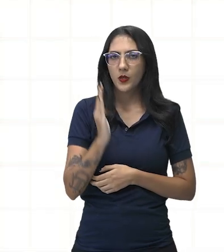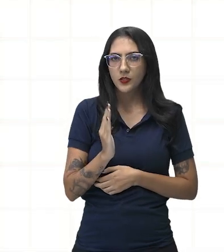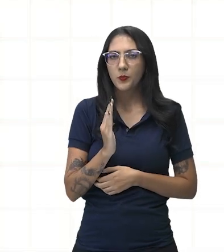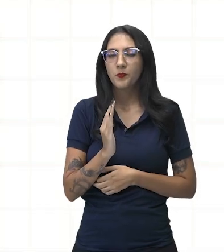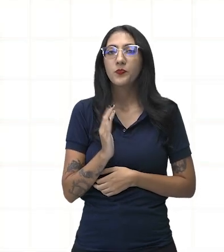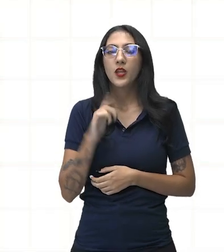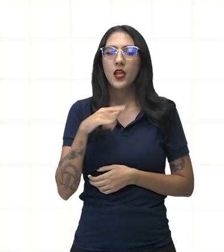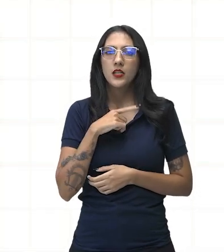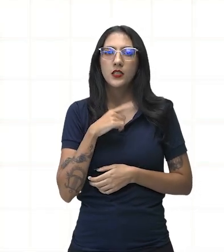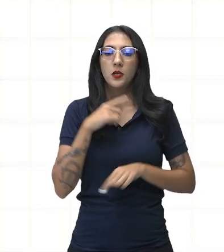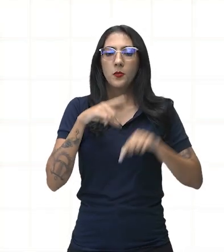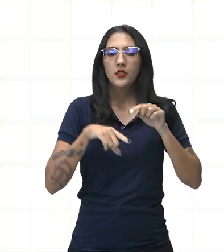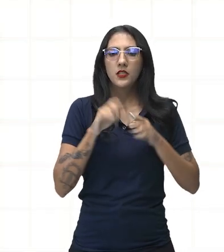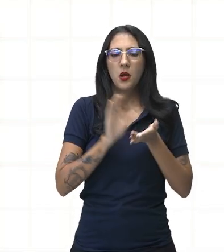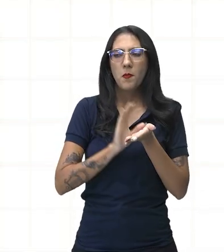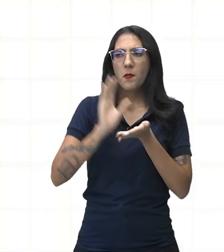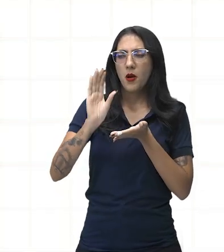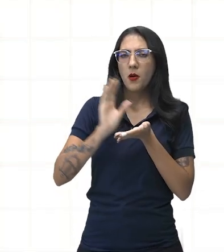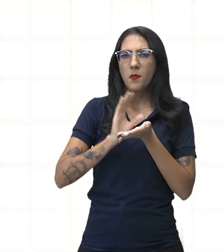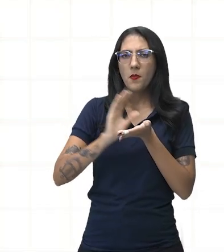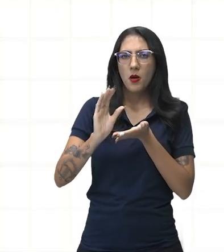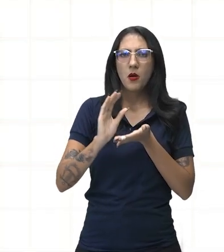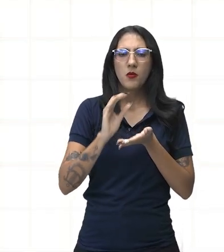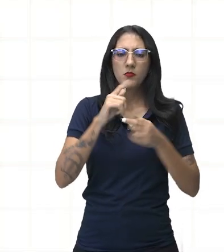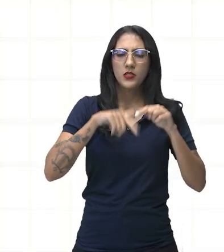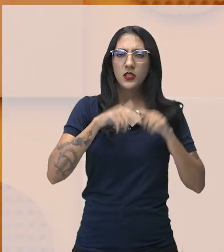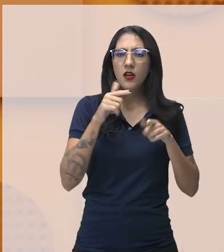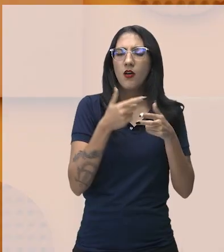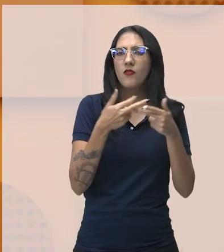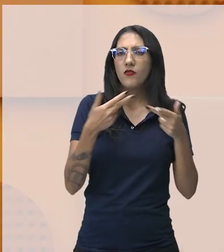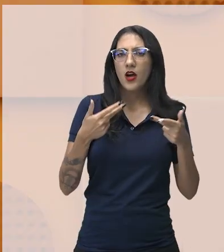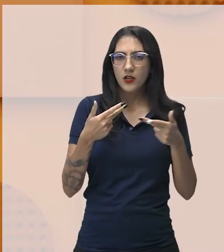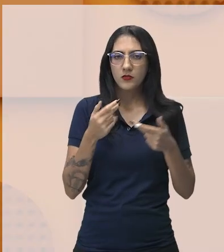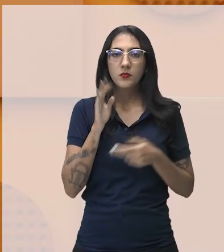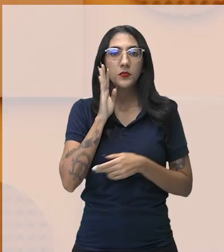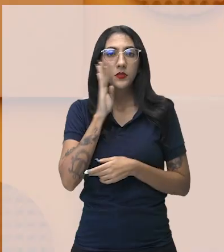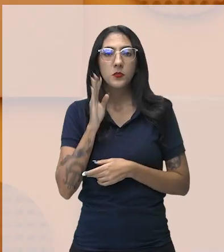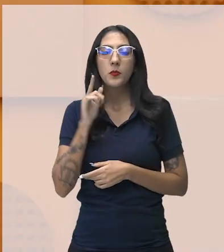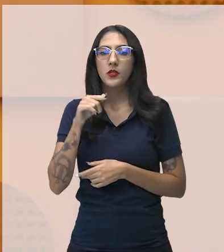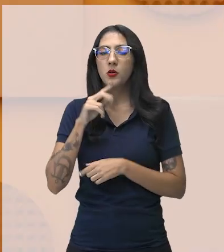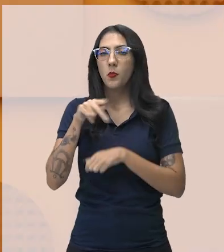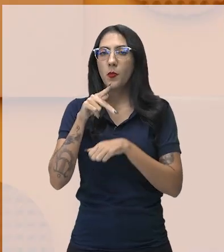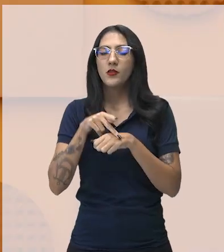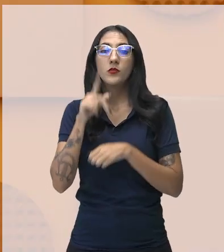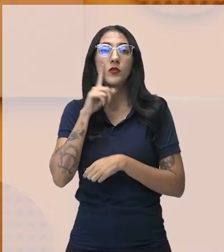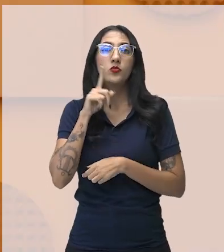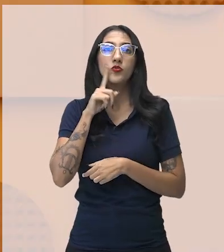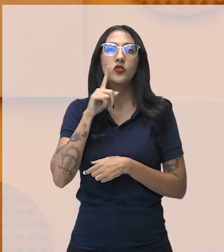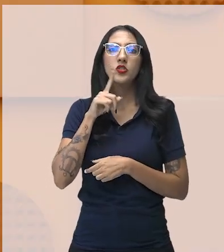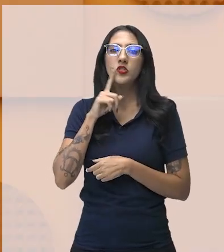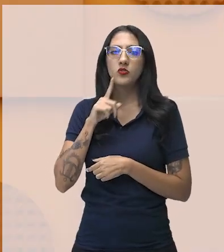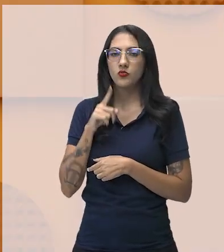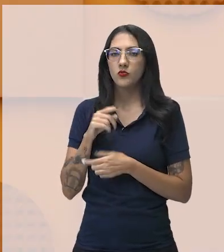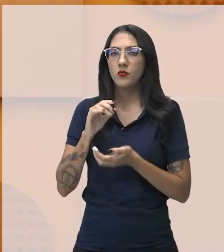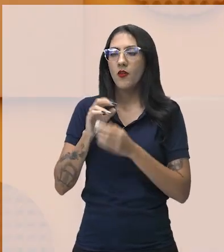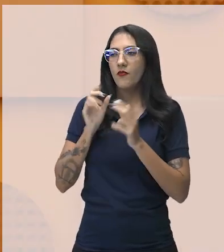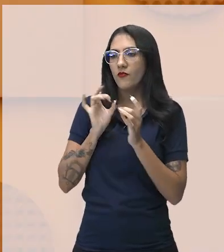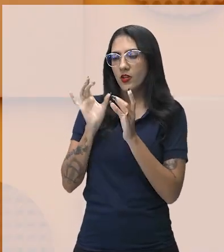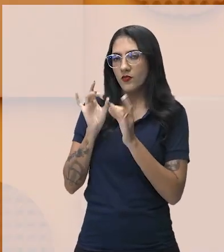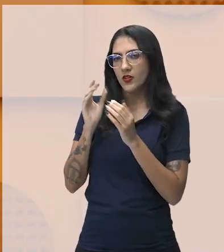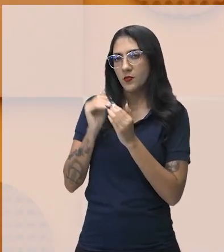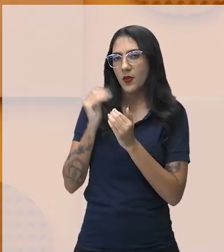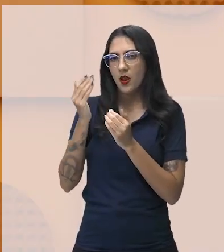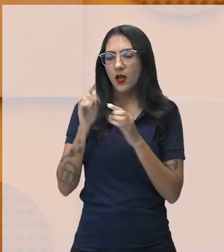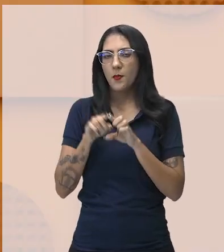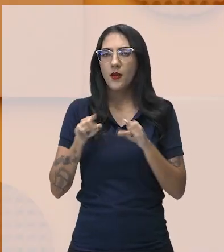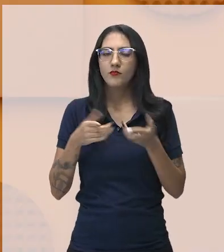ele exporta vários produtos para outros países, e um deles vai ser os Estados Unidos da América, tá certo? Agora, vou